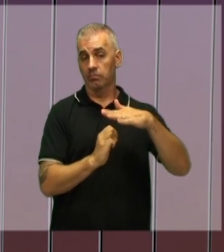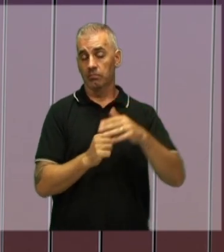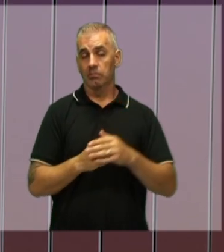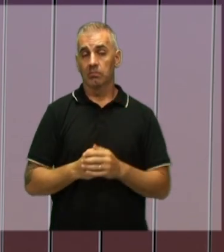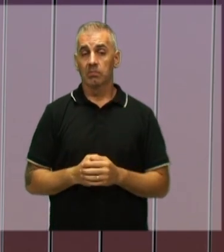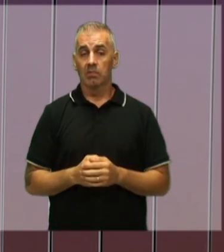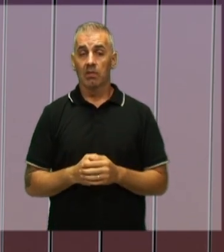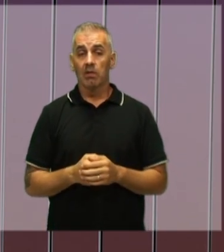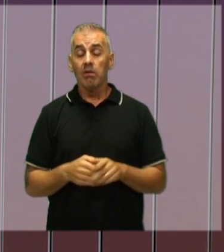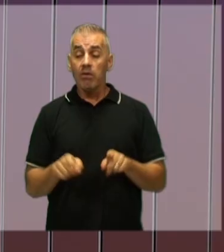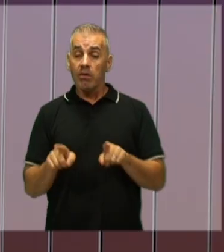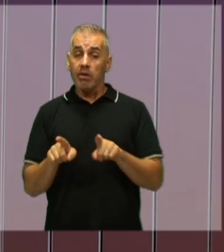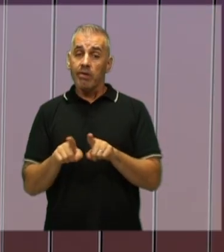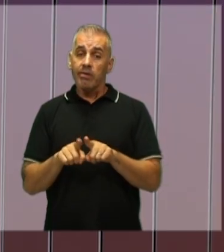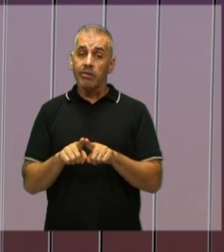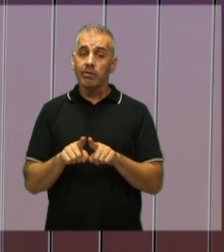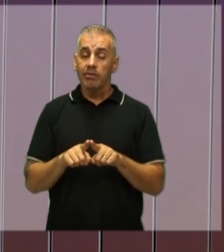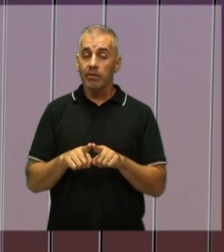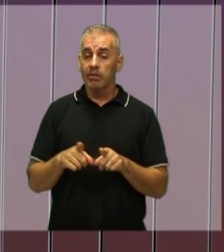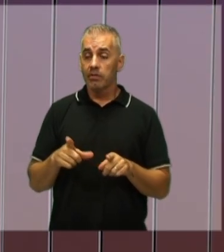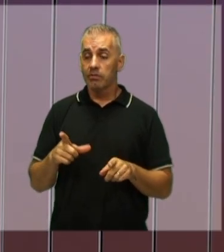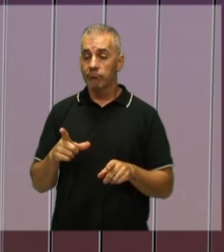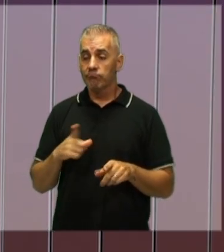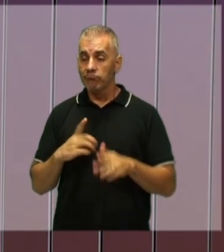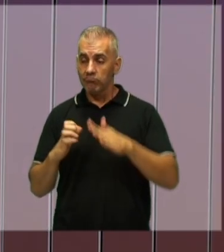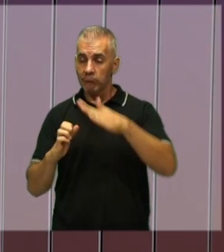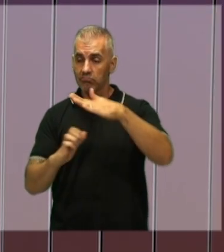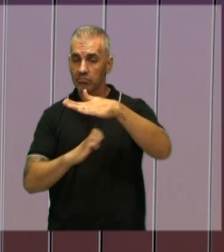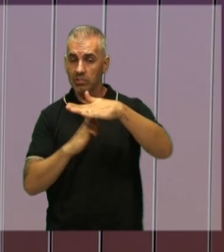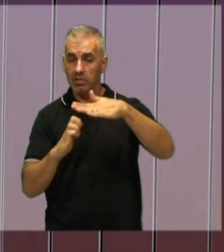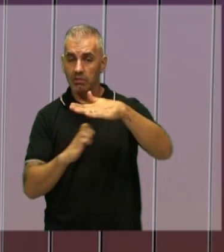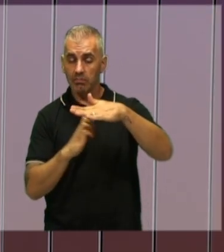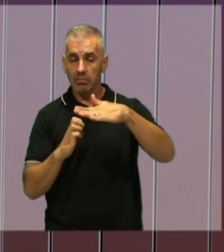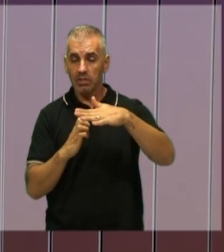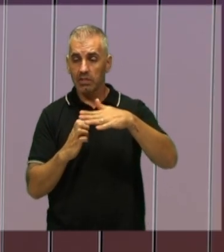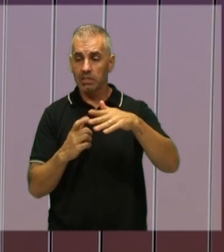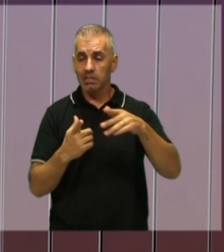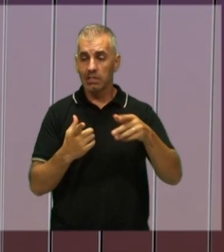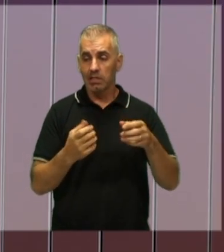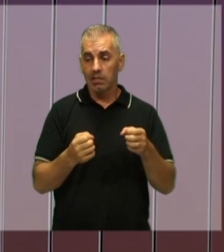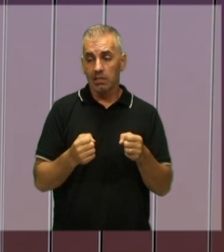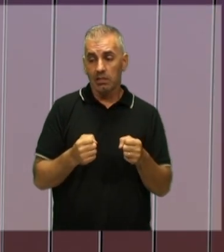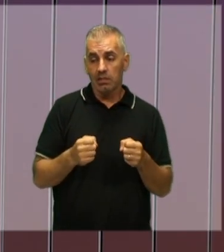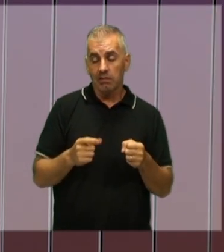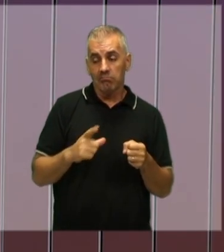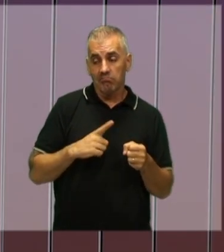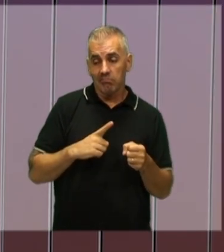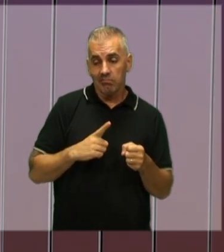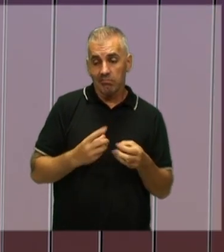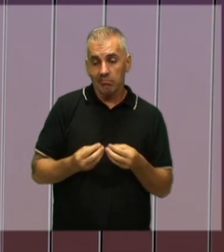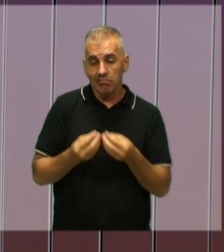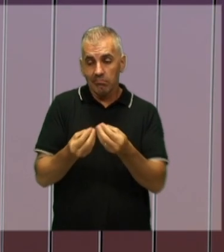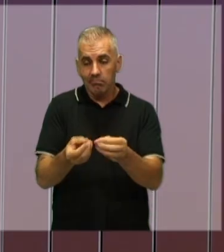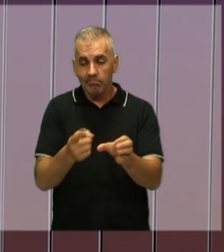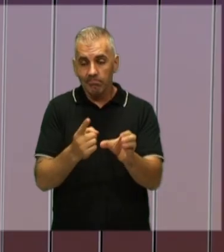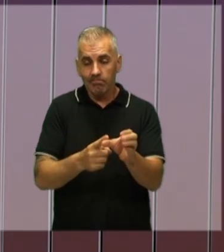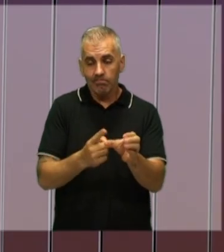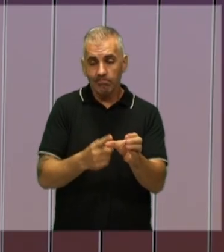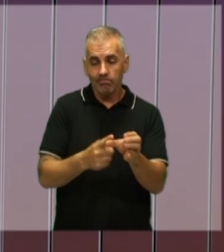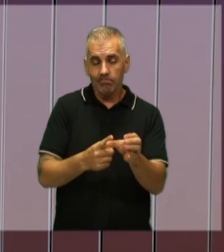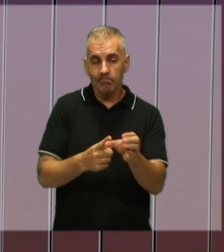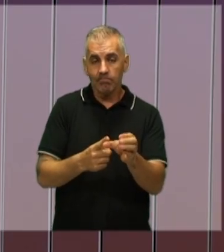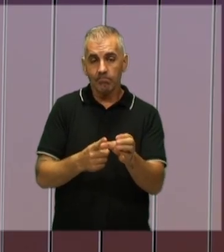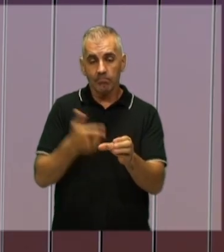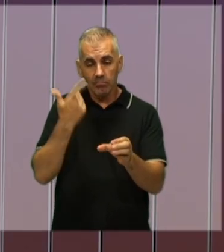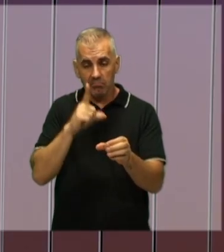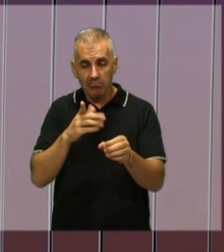que elas querem prestar um serviço para a cidade, ou estão concorrendo com alguém ali,